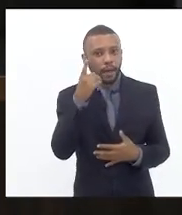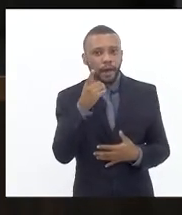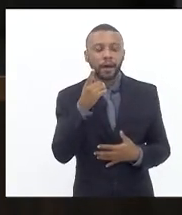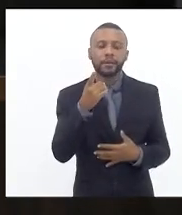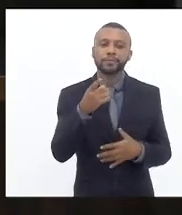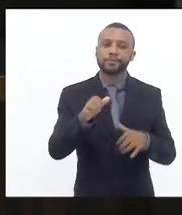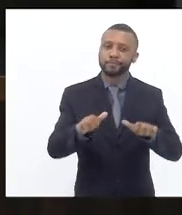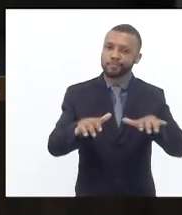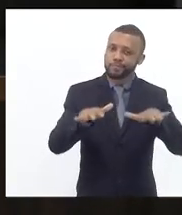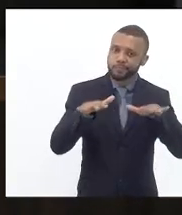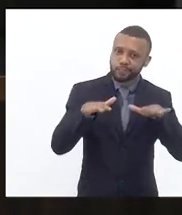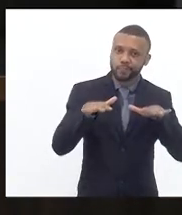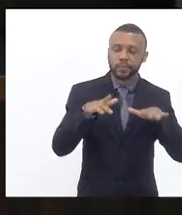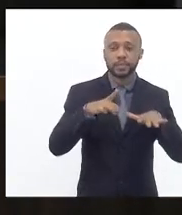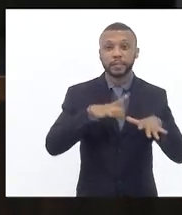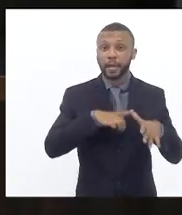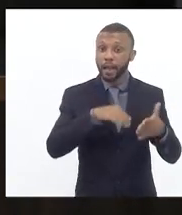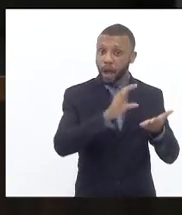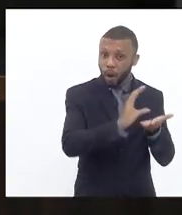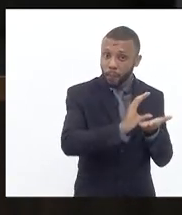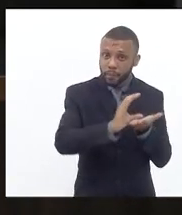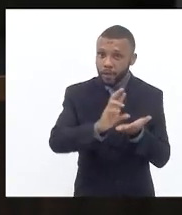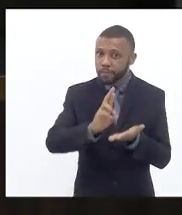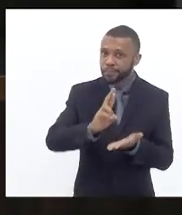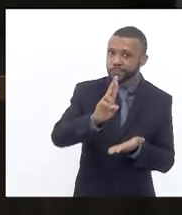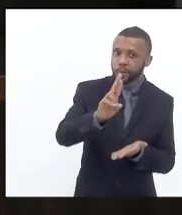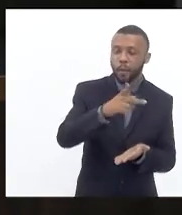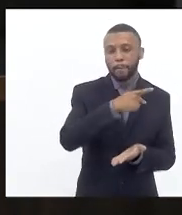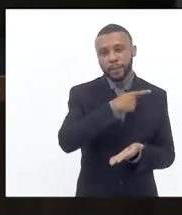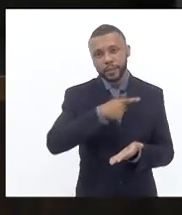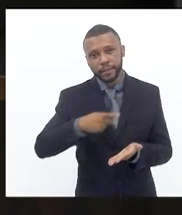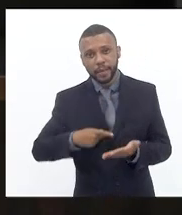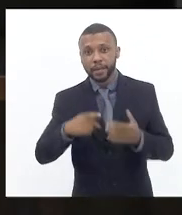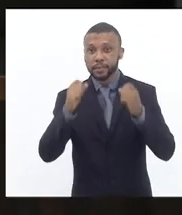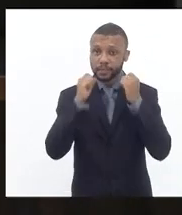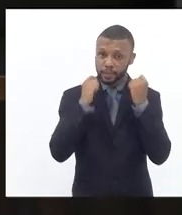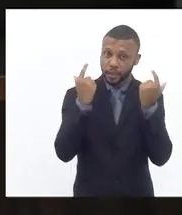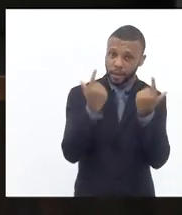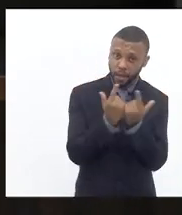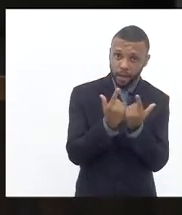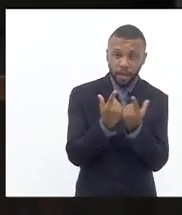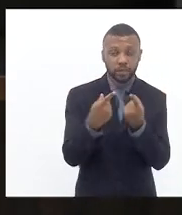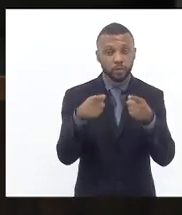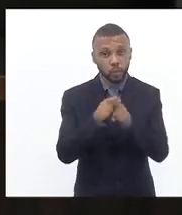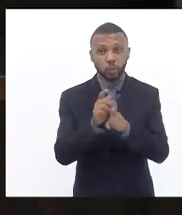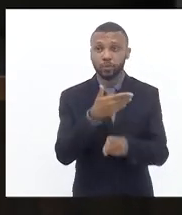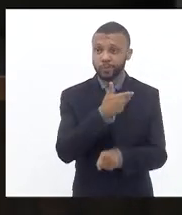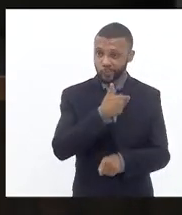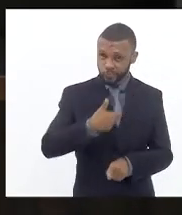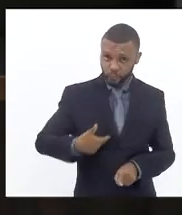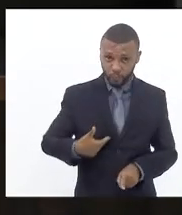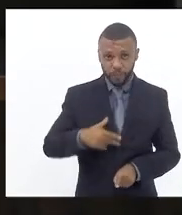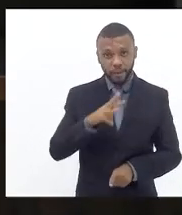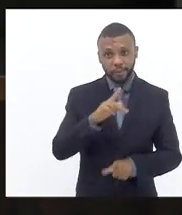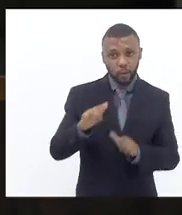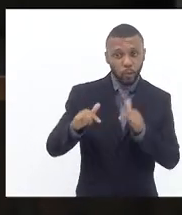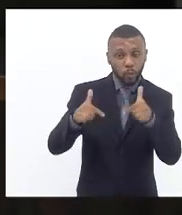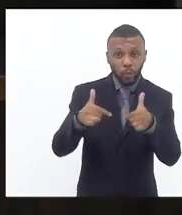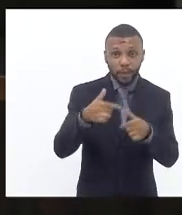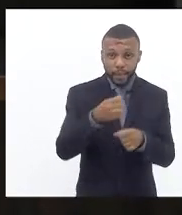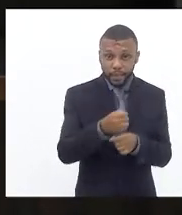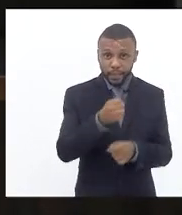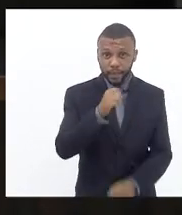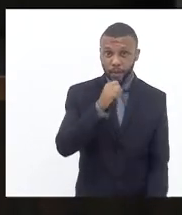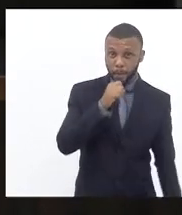parlamentares que presidem as comissões com presidente da casa e com o governador se era feito este microfone